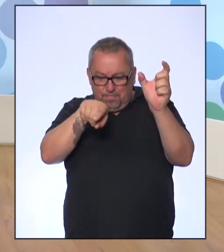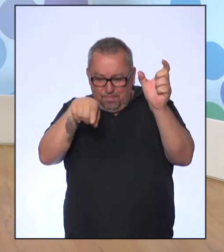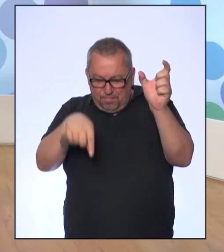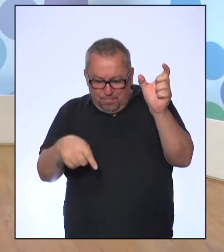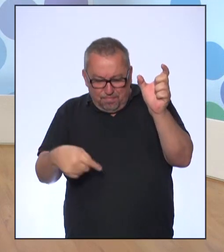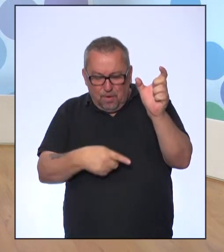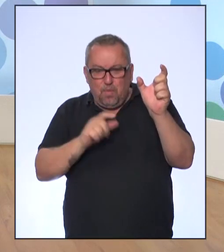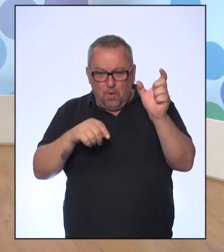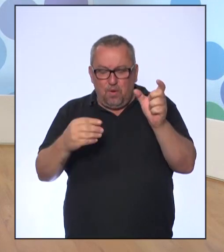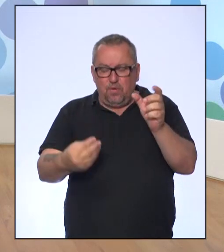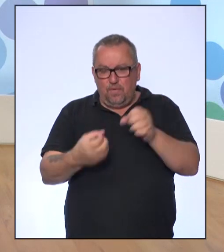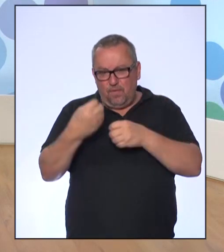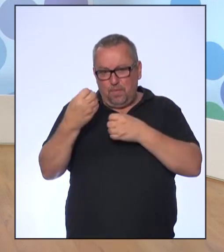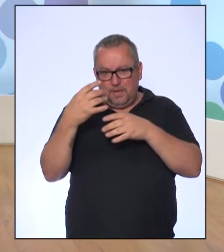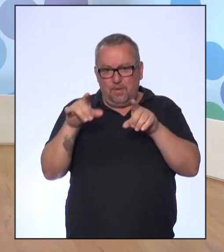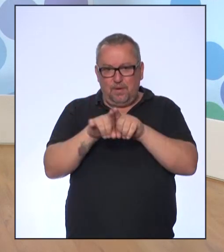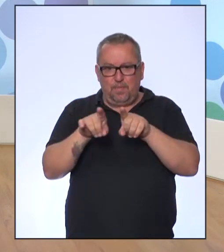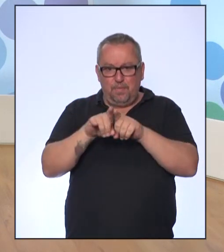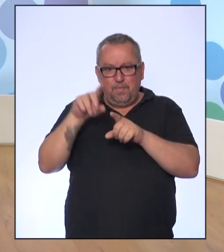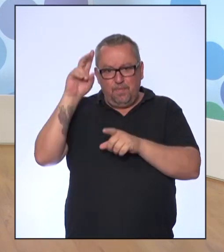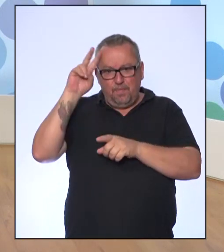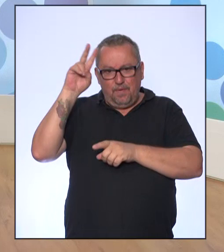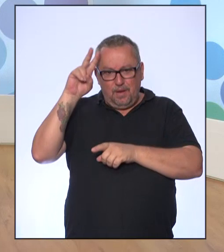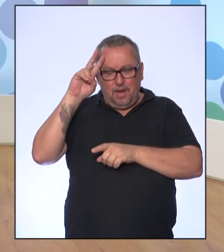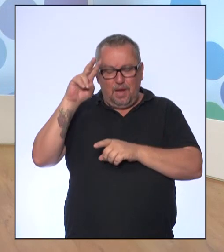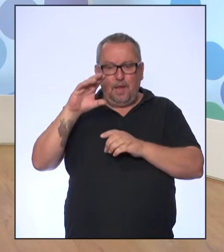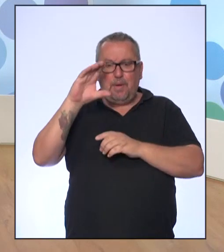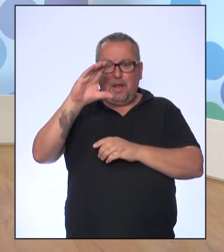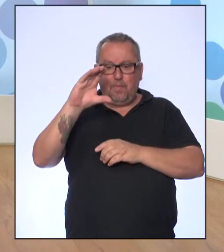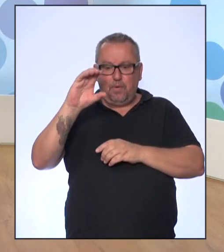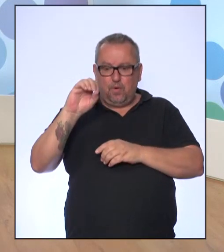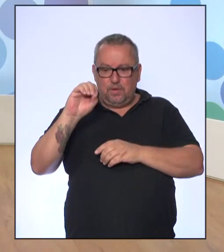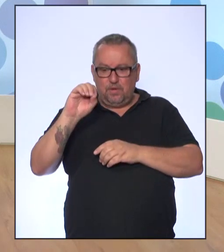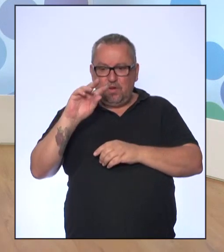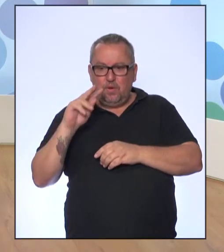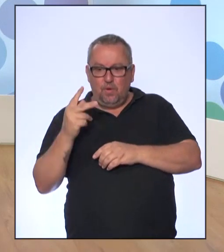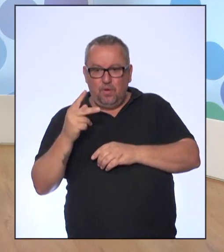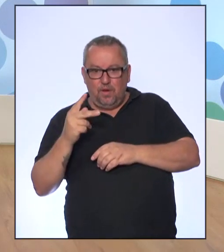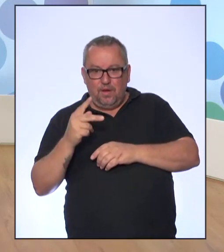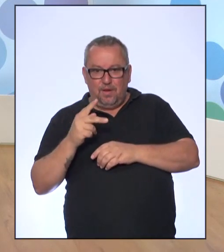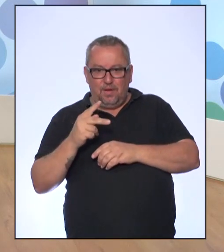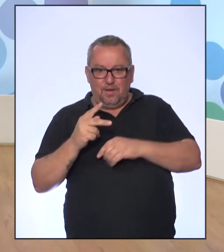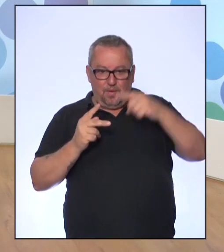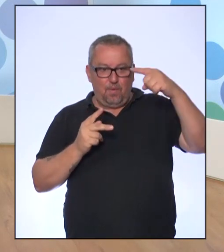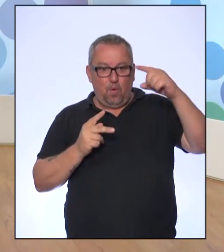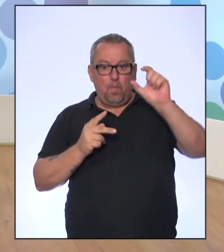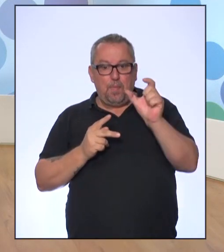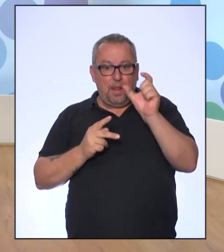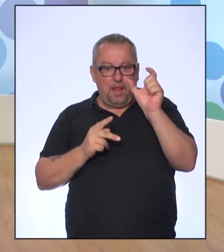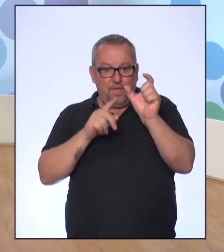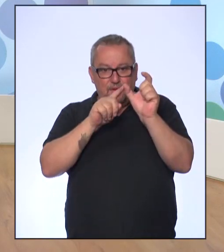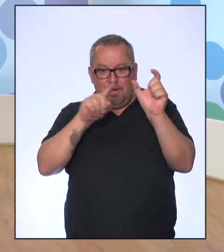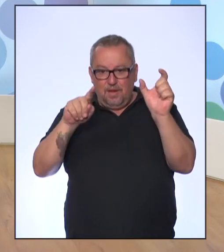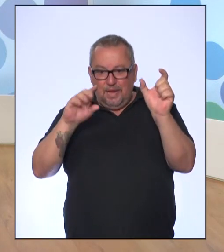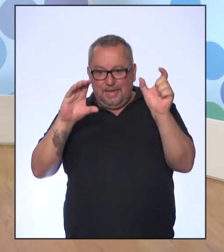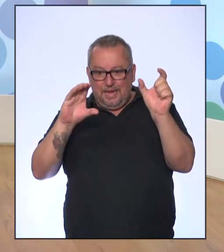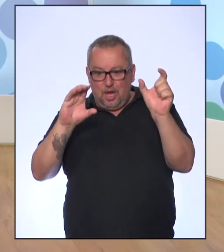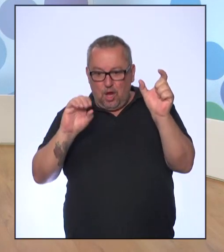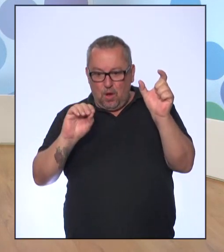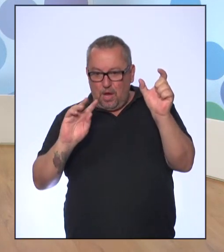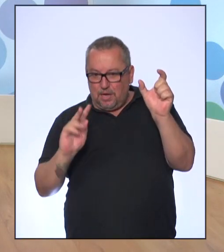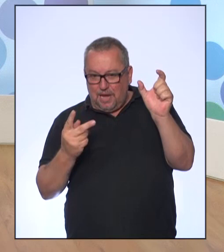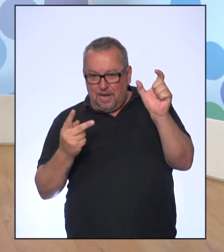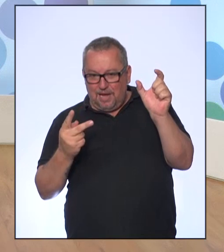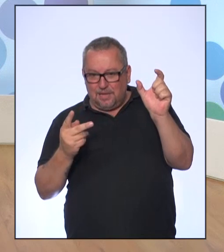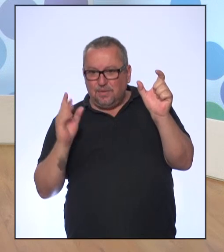pouquinho de informação. Lembra que a professora puxou o carbono, o oxigênio, o hidrogênio? E pode escrever também, de repente você não lembra que o C é de